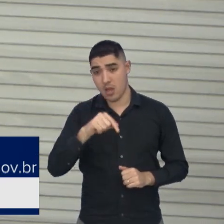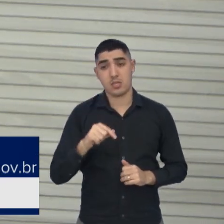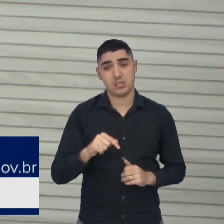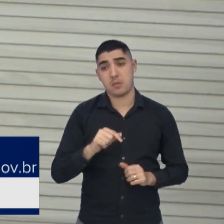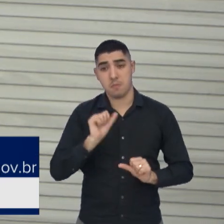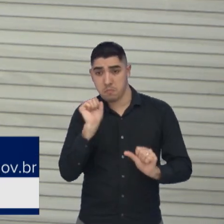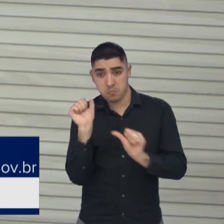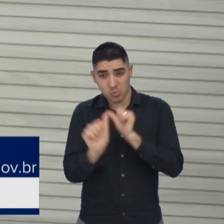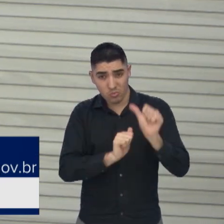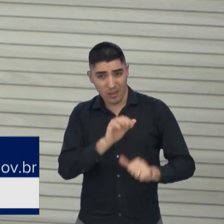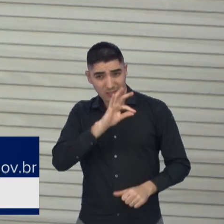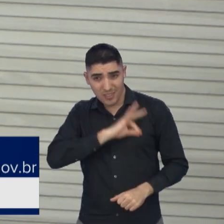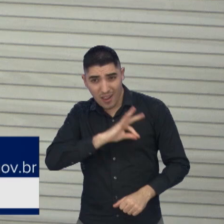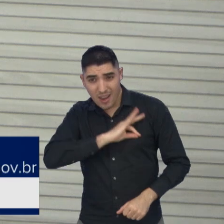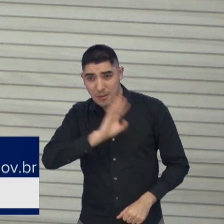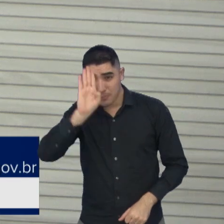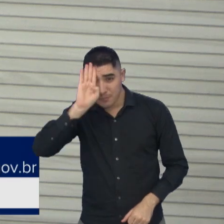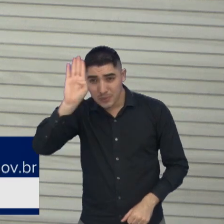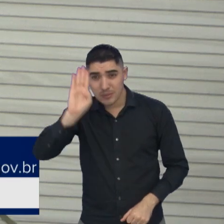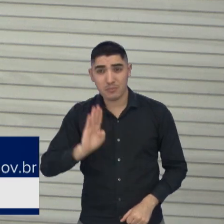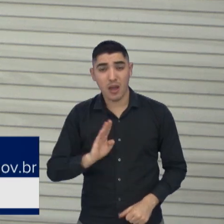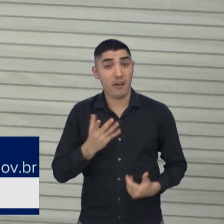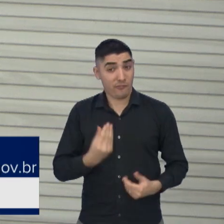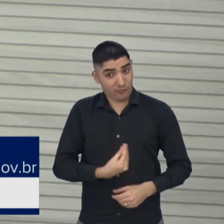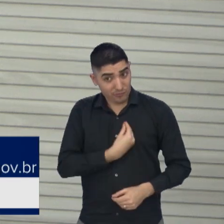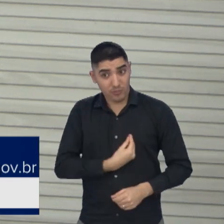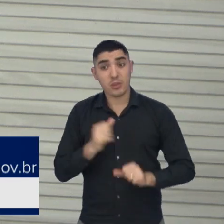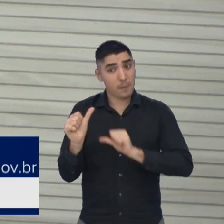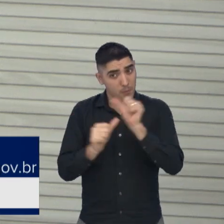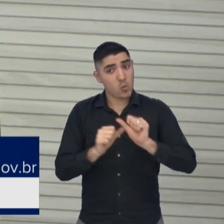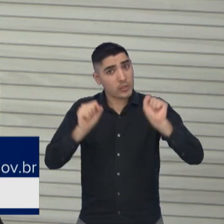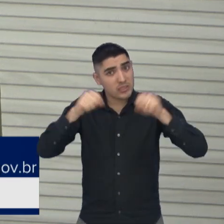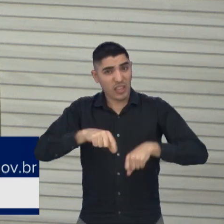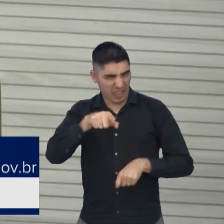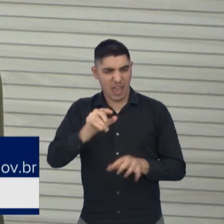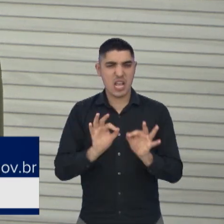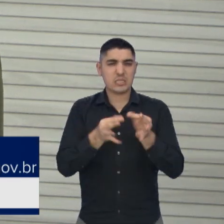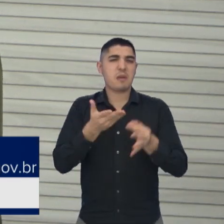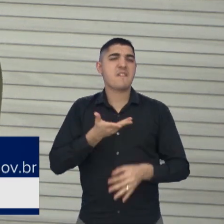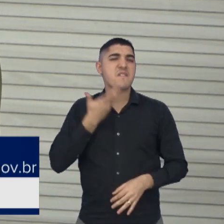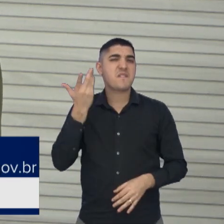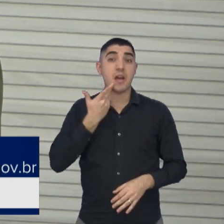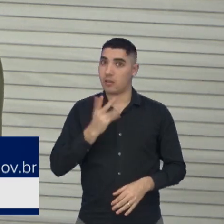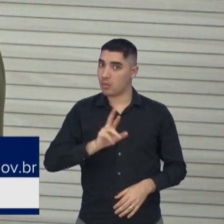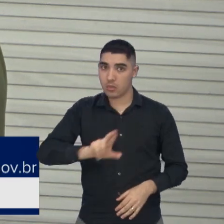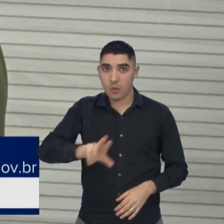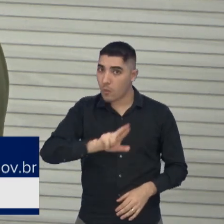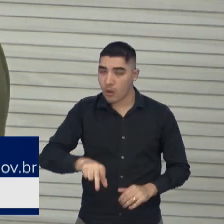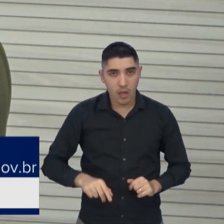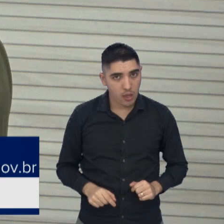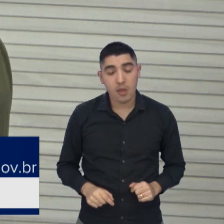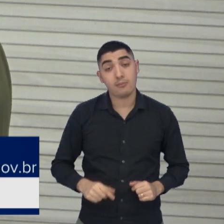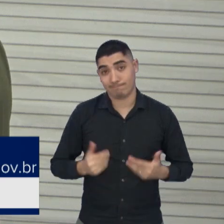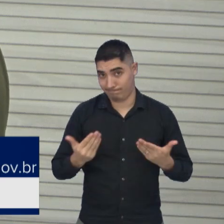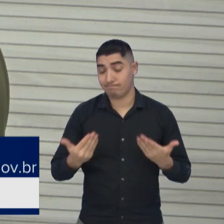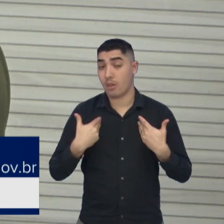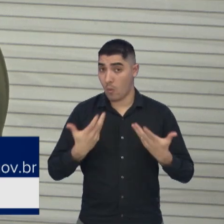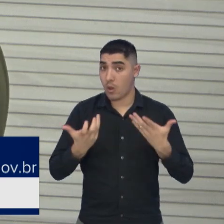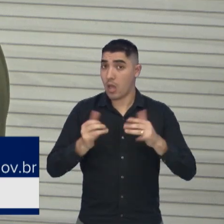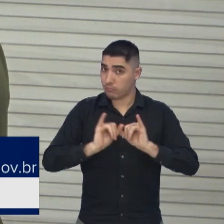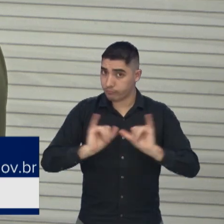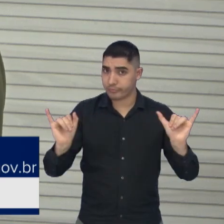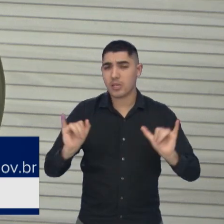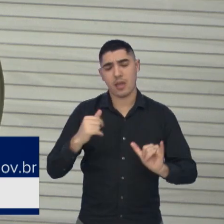no seu salário, nas suas vidas, um ajuste, não é uma coisa tão simples assim, né? Então, eu quero dizer para vocês que eu